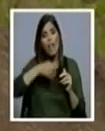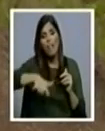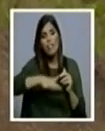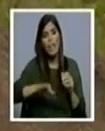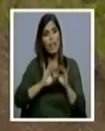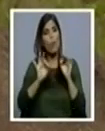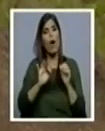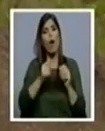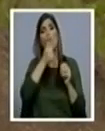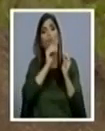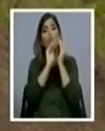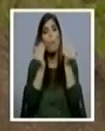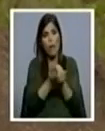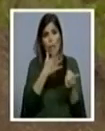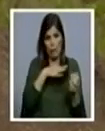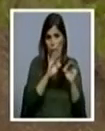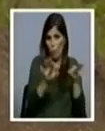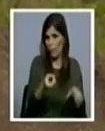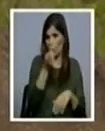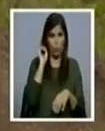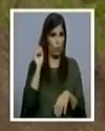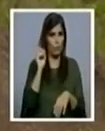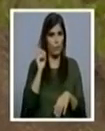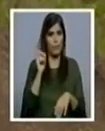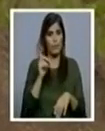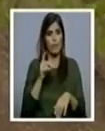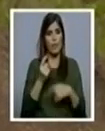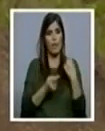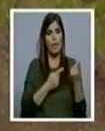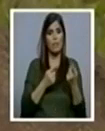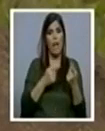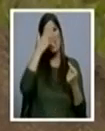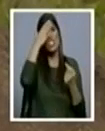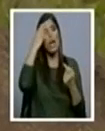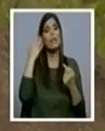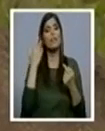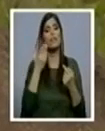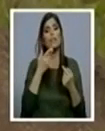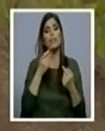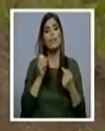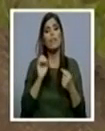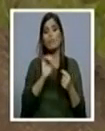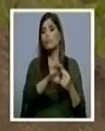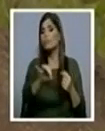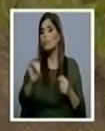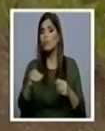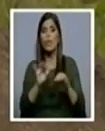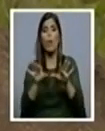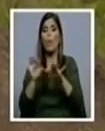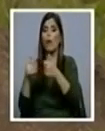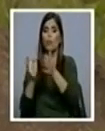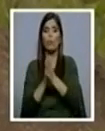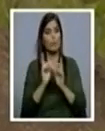que o tomateiro quer. E se calhar a tal bala mágica é não achar que existe um composto bom para tudo, mas que se